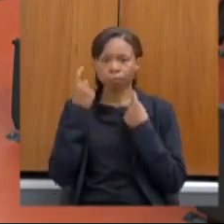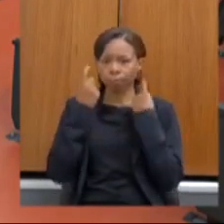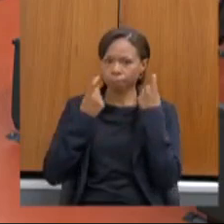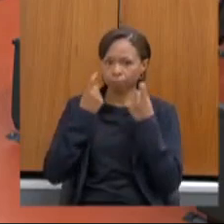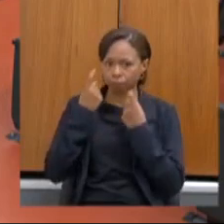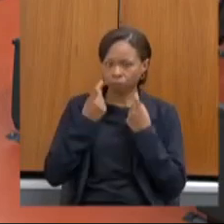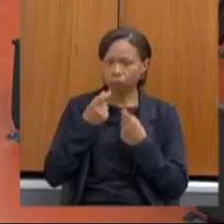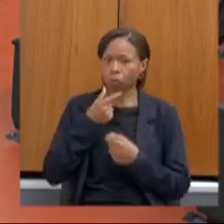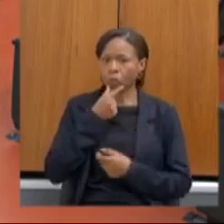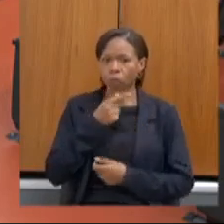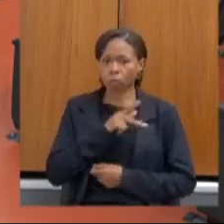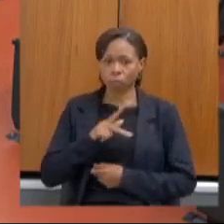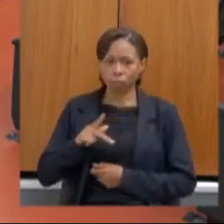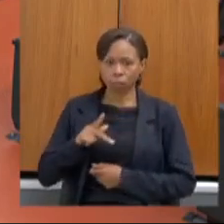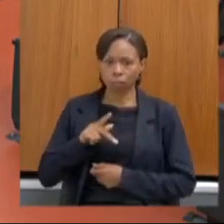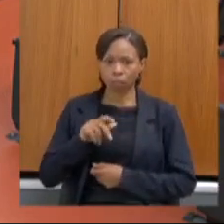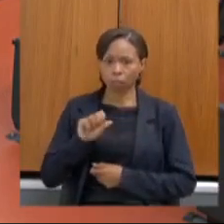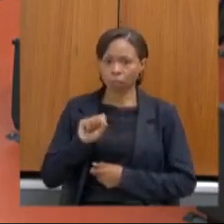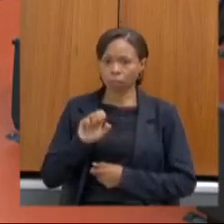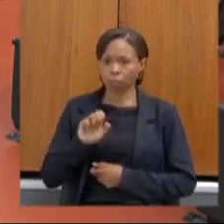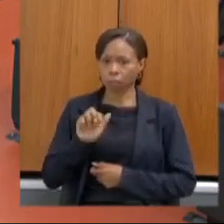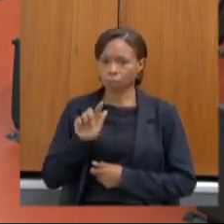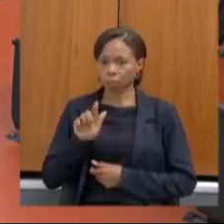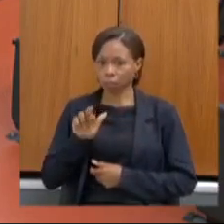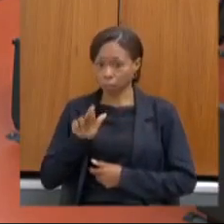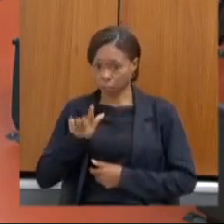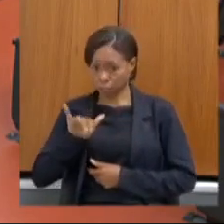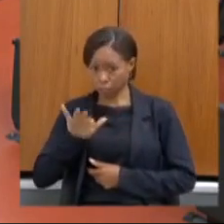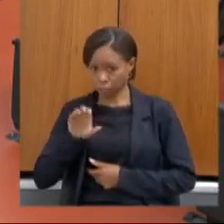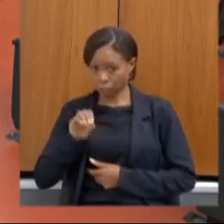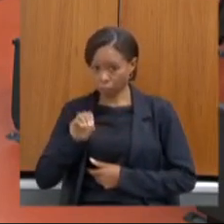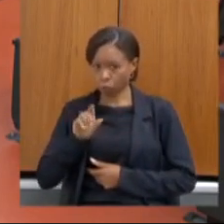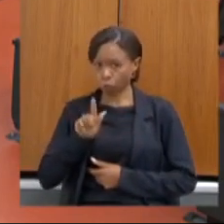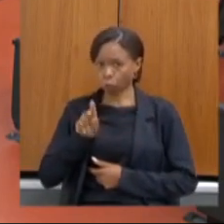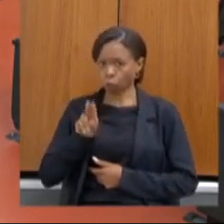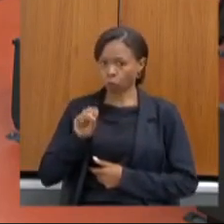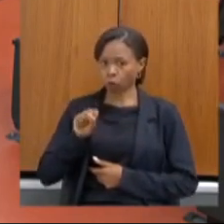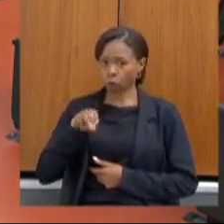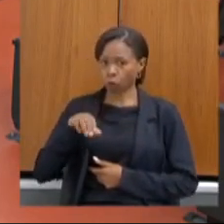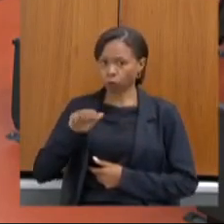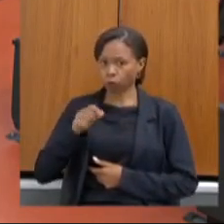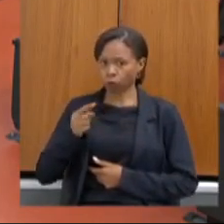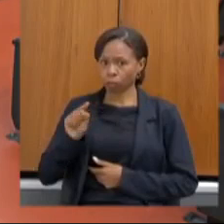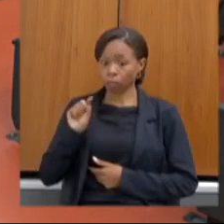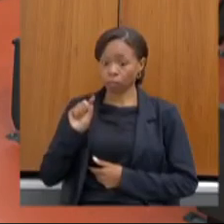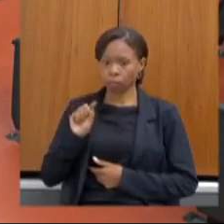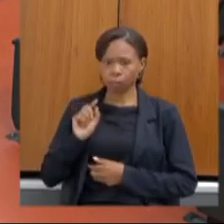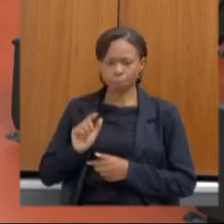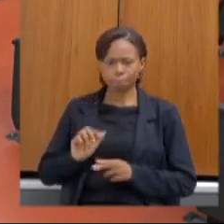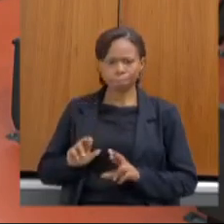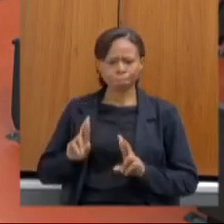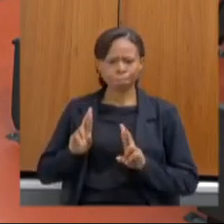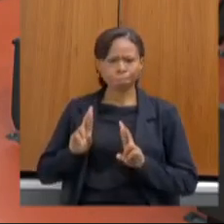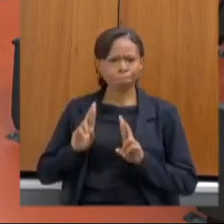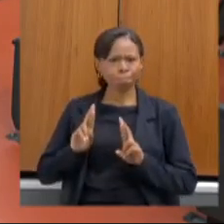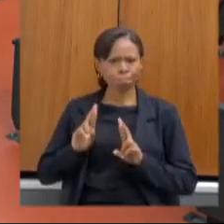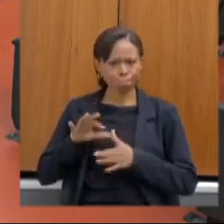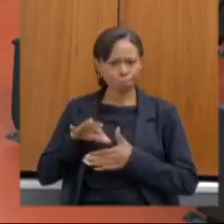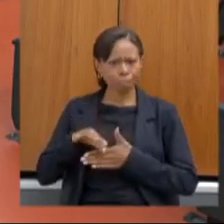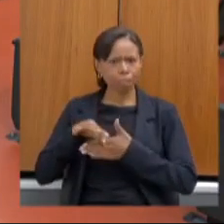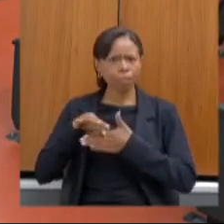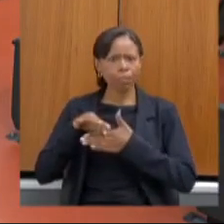o presidente Sérgio Gusmão tem sido um grande líder tem tido um cuidado especial para